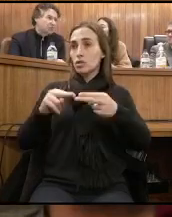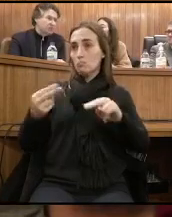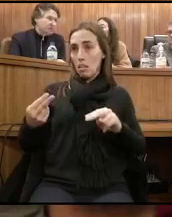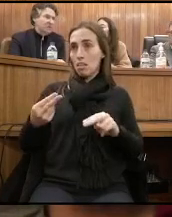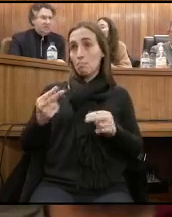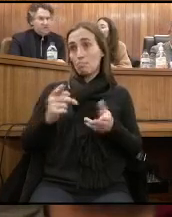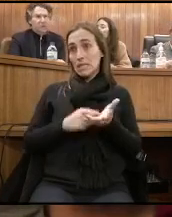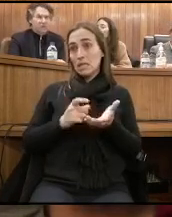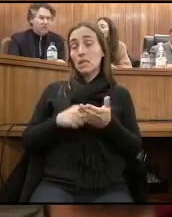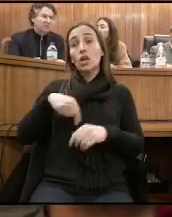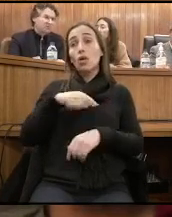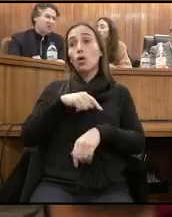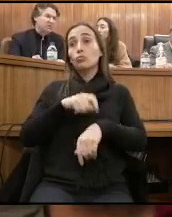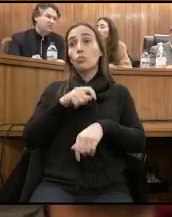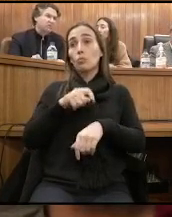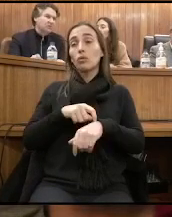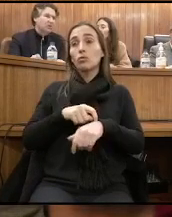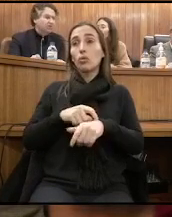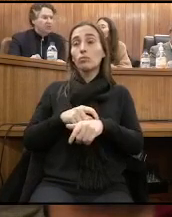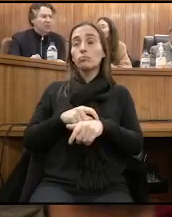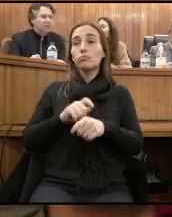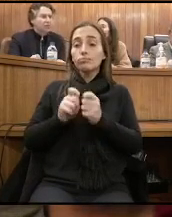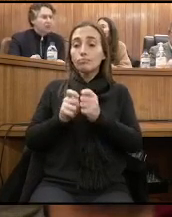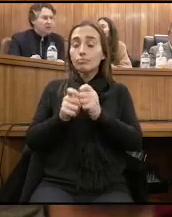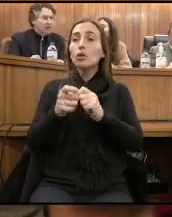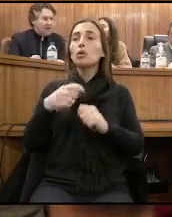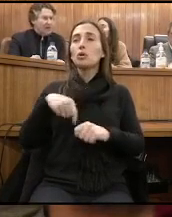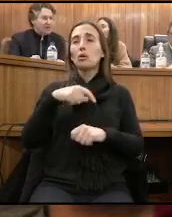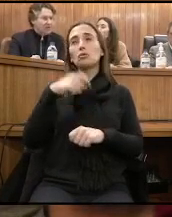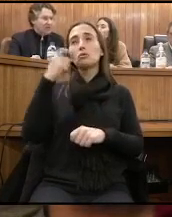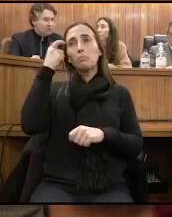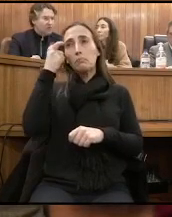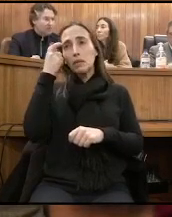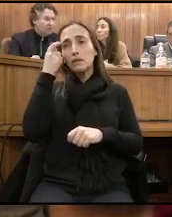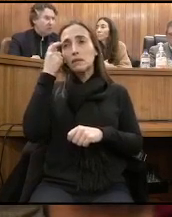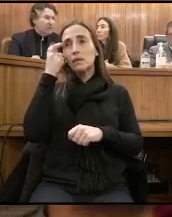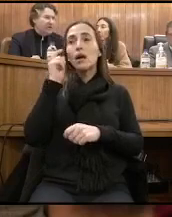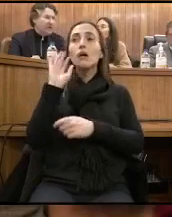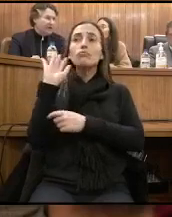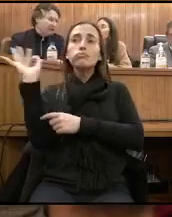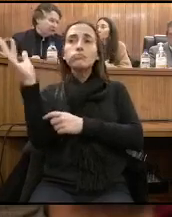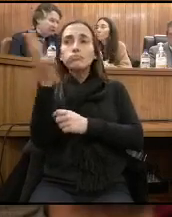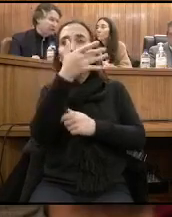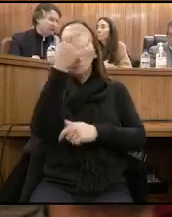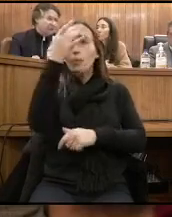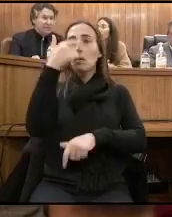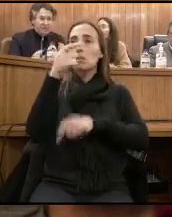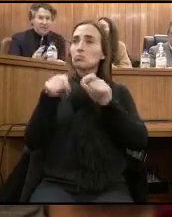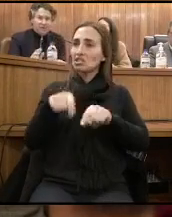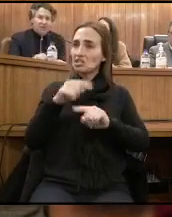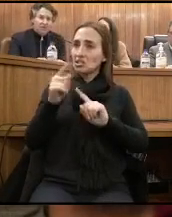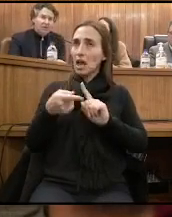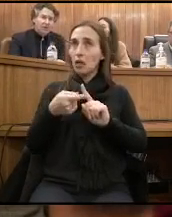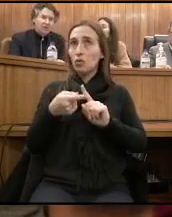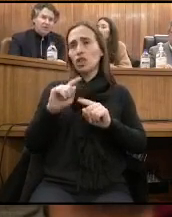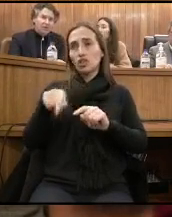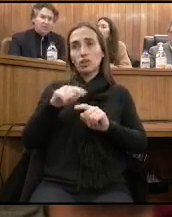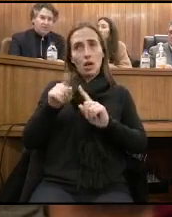nós estamos no processo de revisão do Diretor Municipal, nós contamos que haja a consulta pública ainda este ano